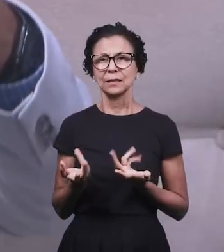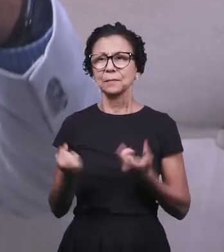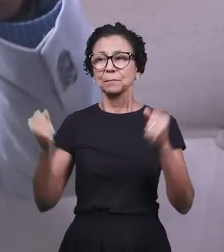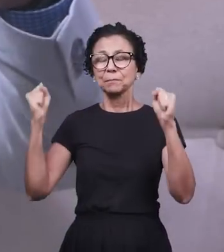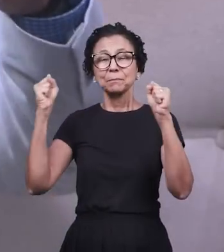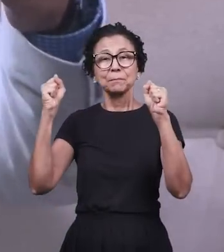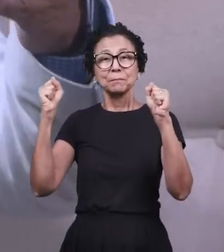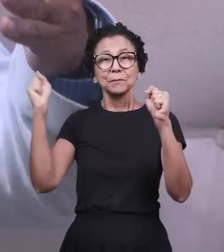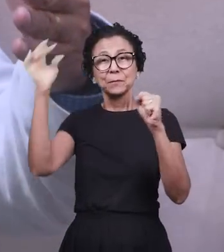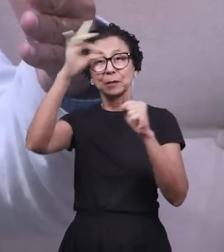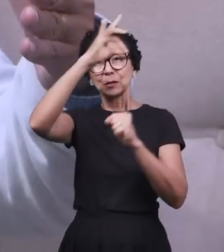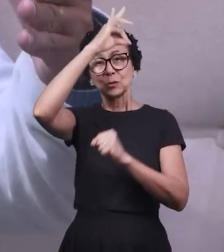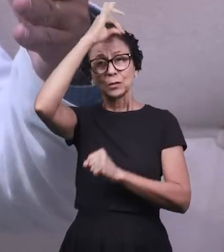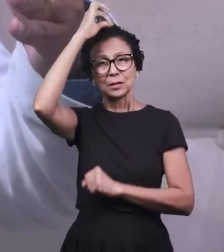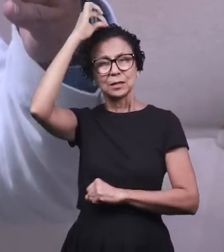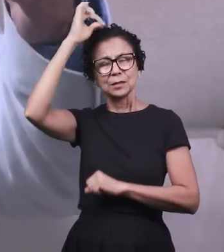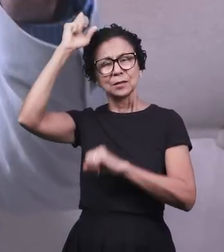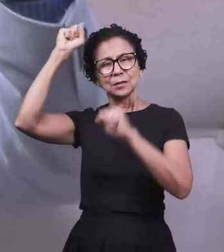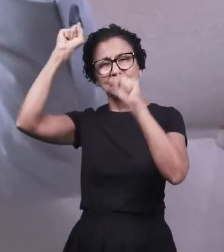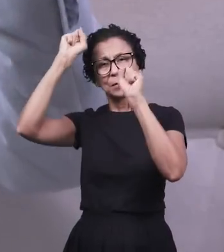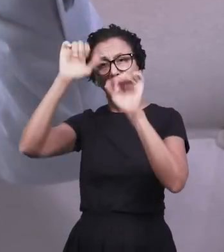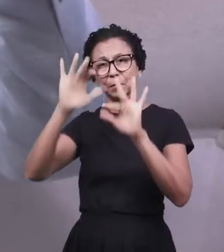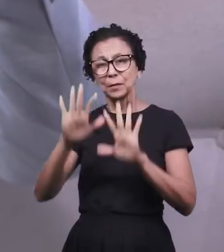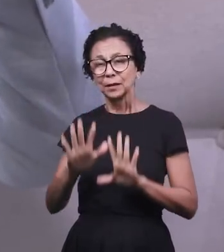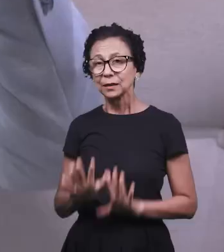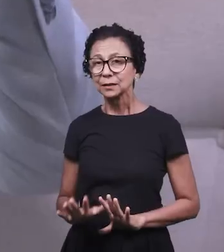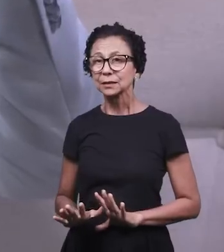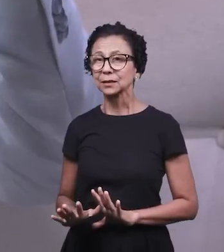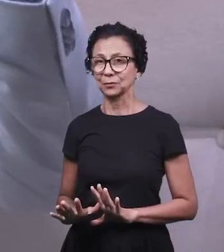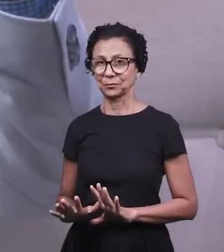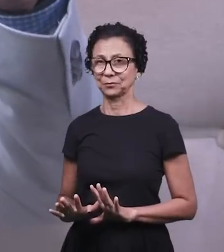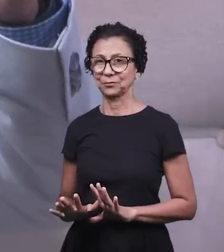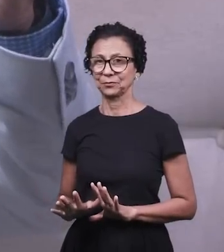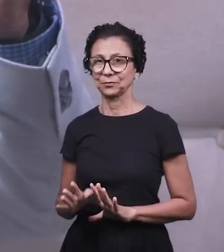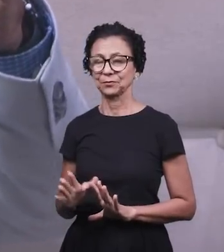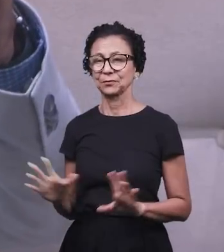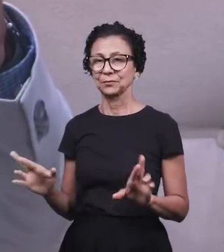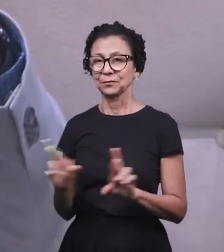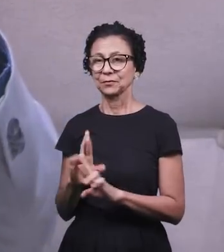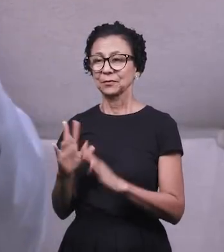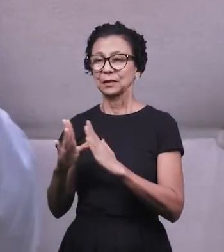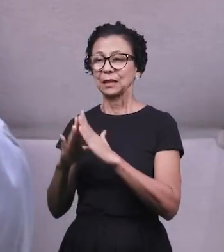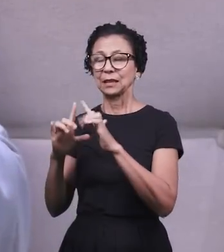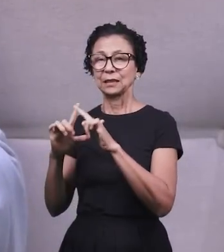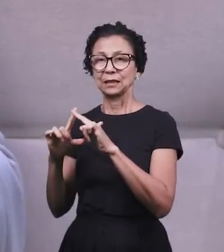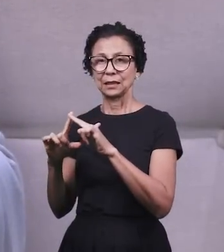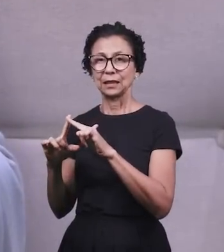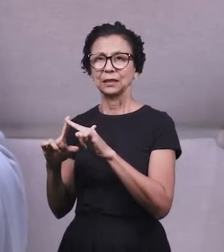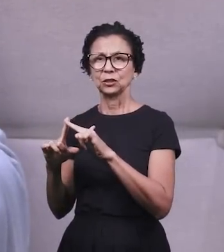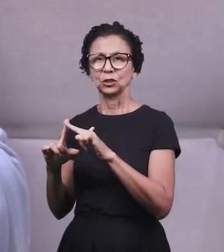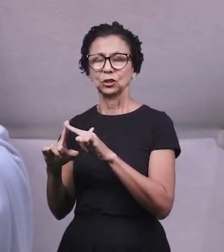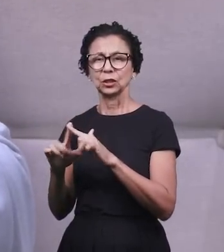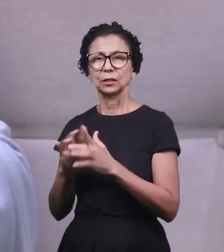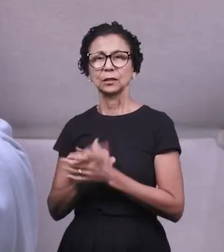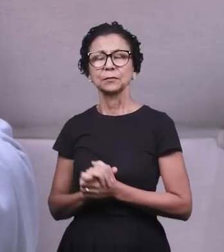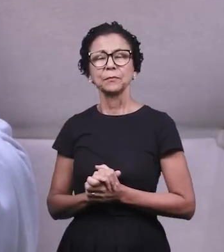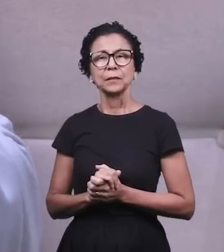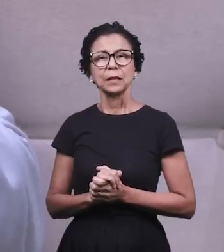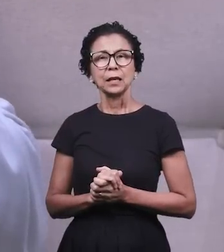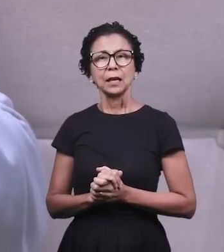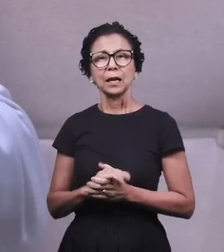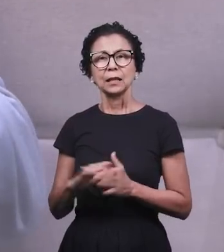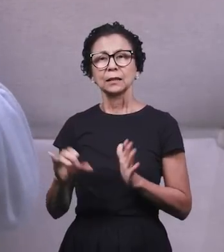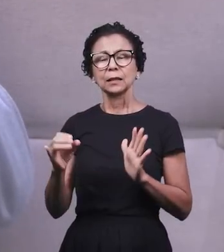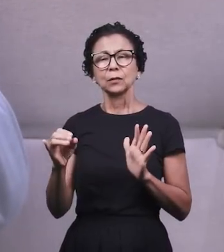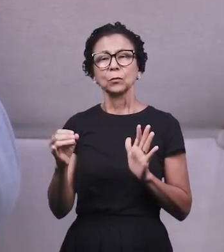esta bênção do Espírito Santo, ele faz com que a igreja tenha a sua forma definida. Não